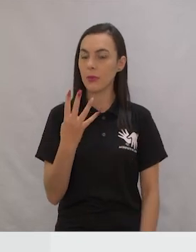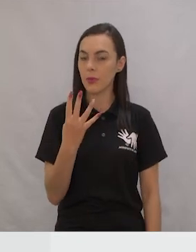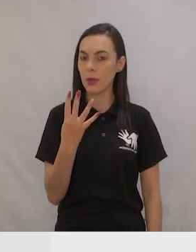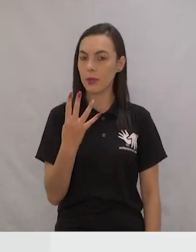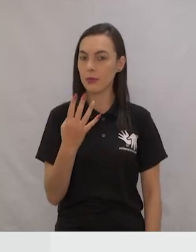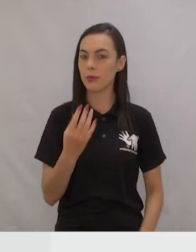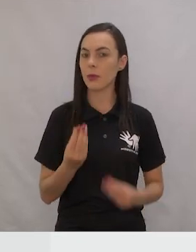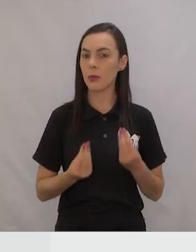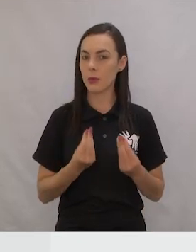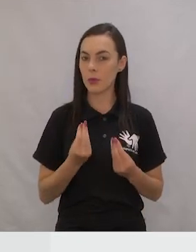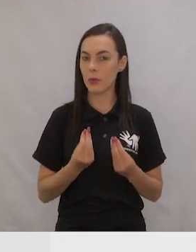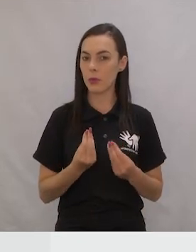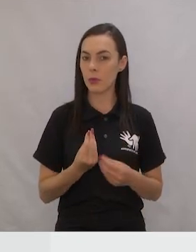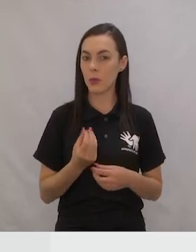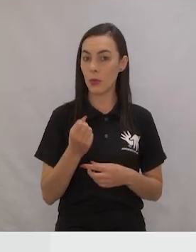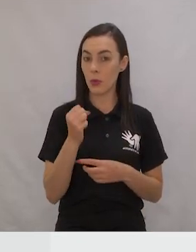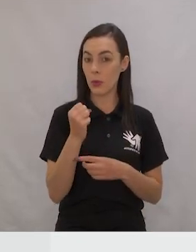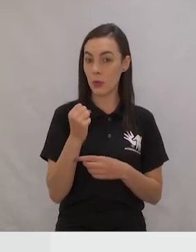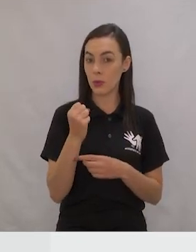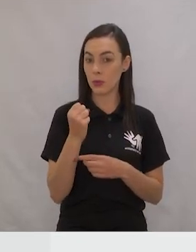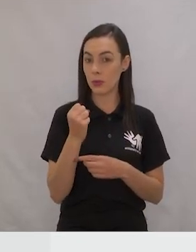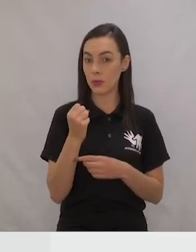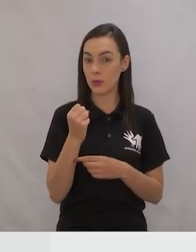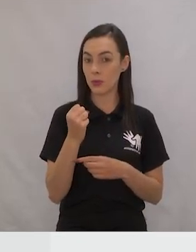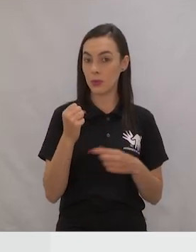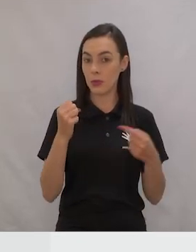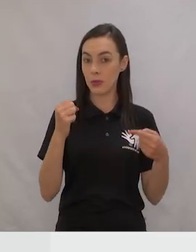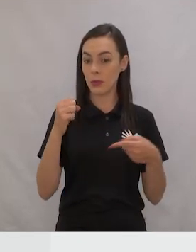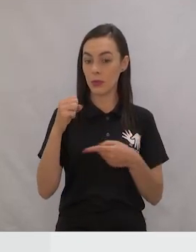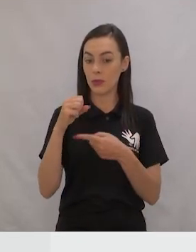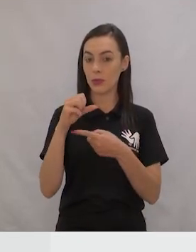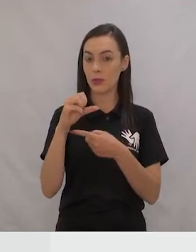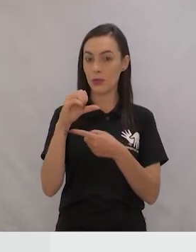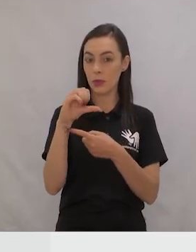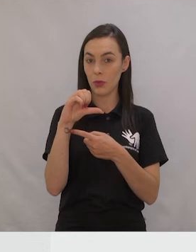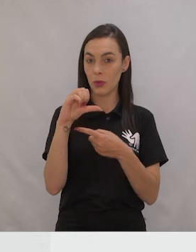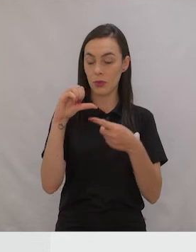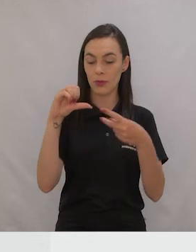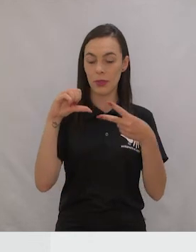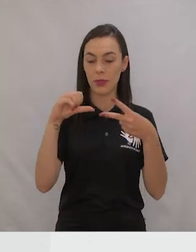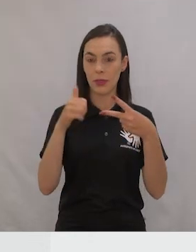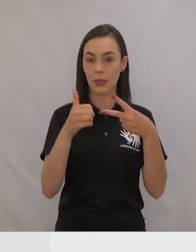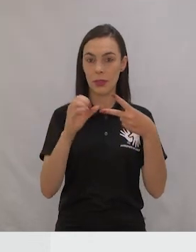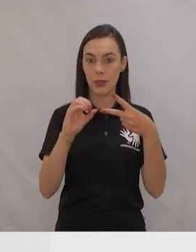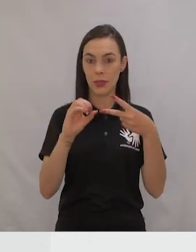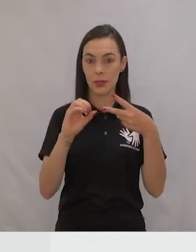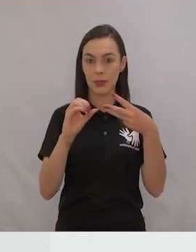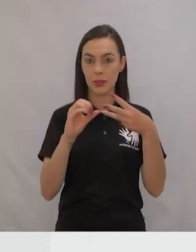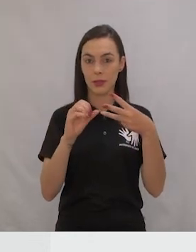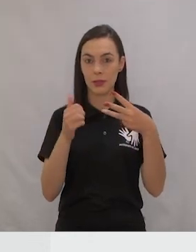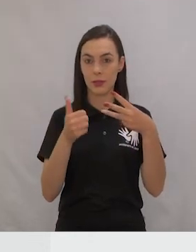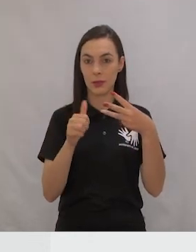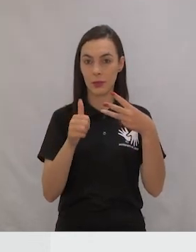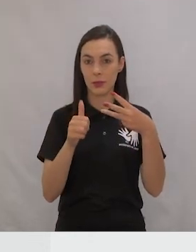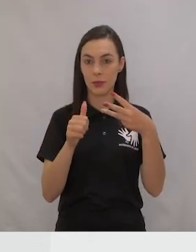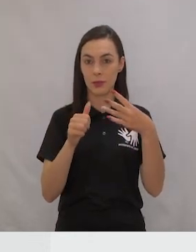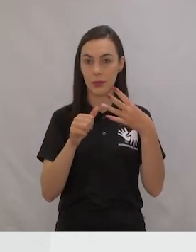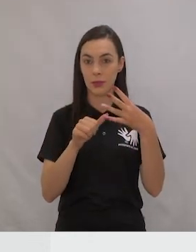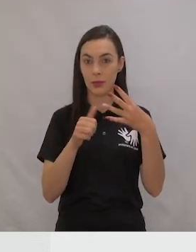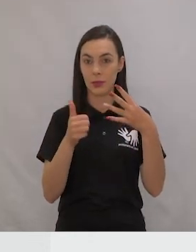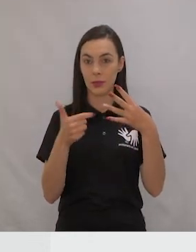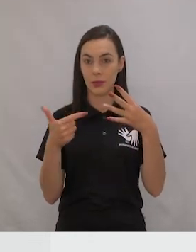4. Vamos no dedinho então? 8. 9, 10,